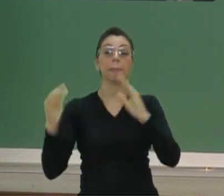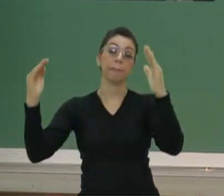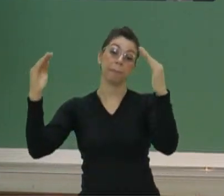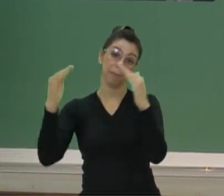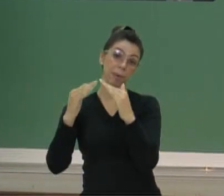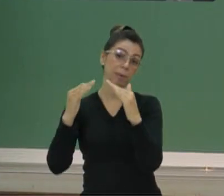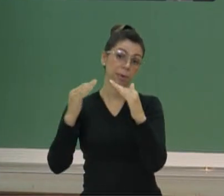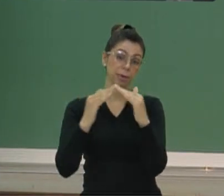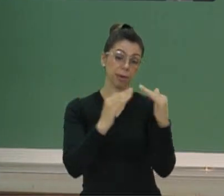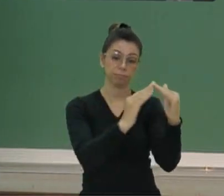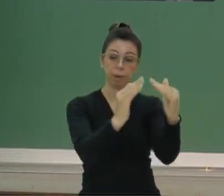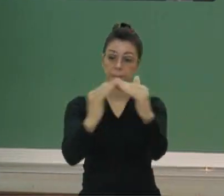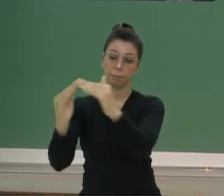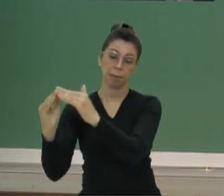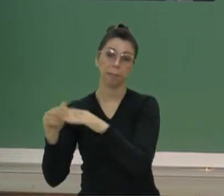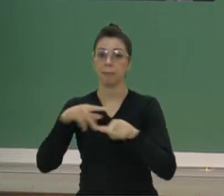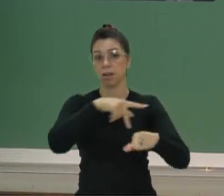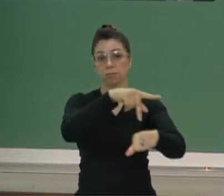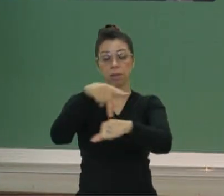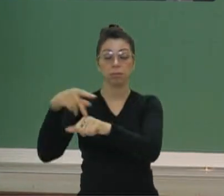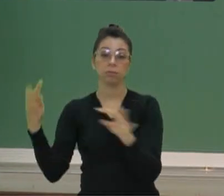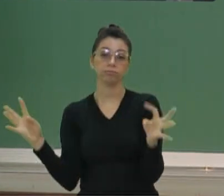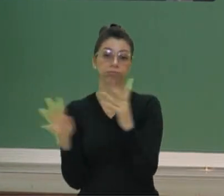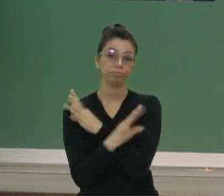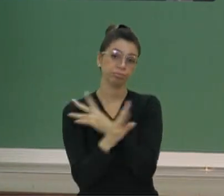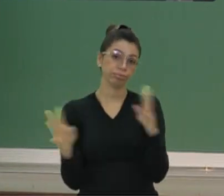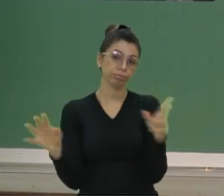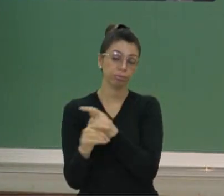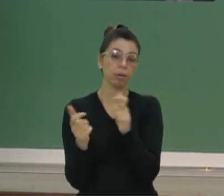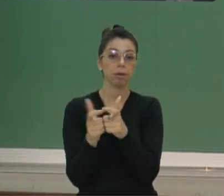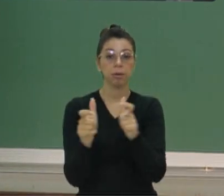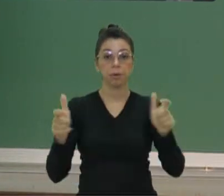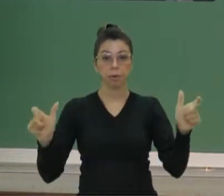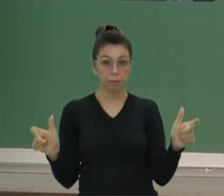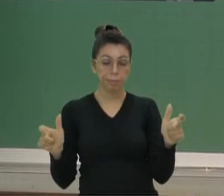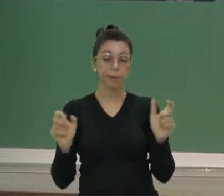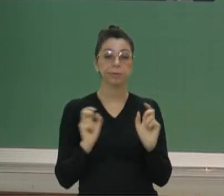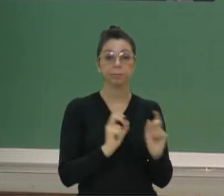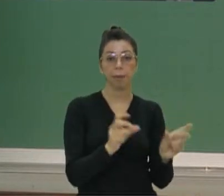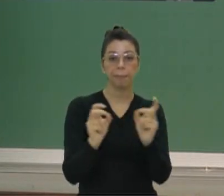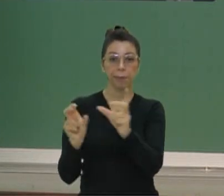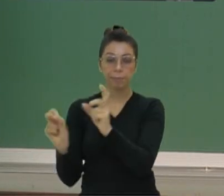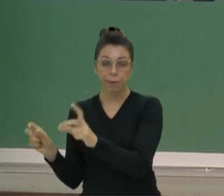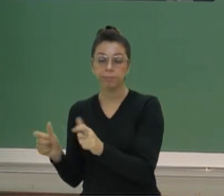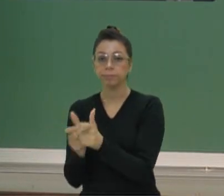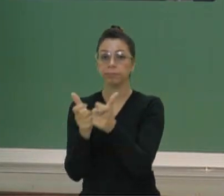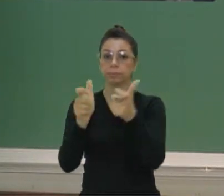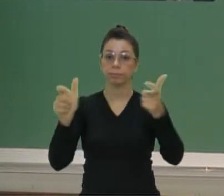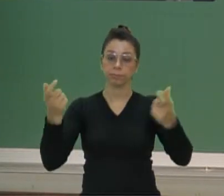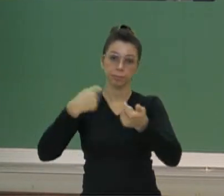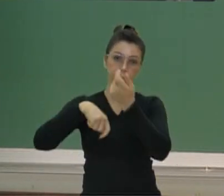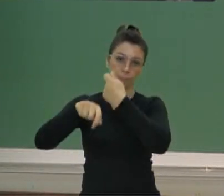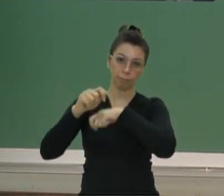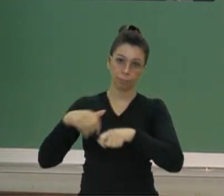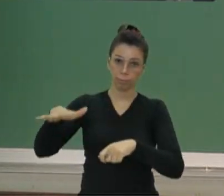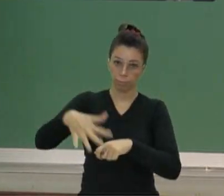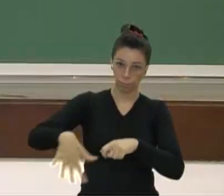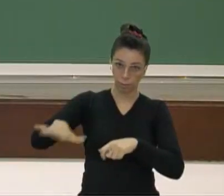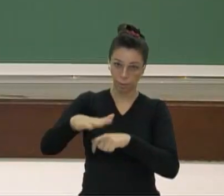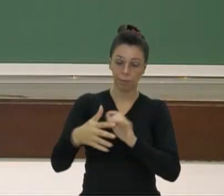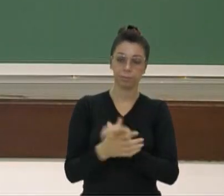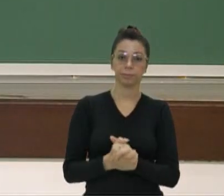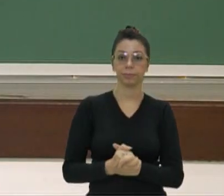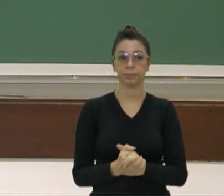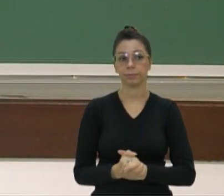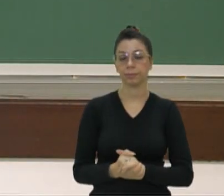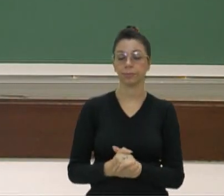morar em vários lugares. Então, é uma circulação ampla para promover o engrandecimento econômico da região.